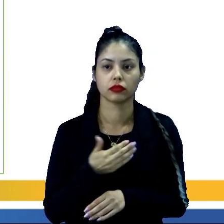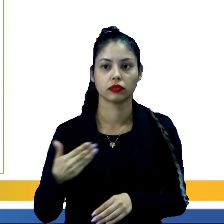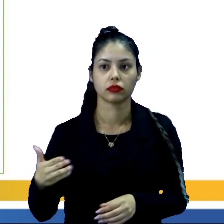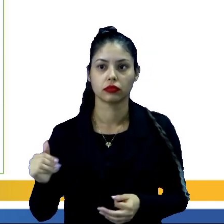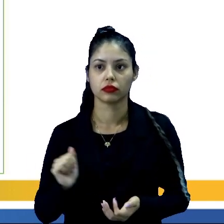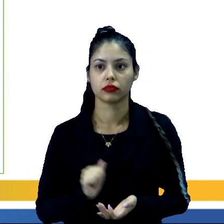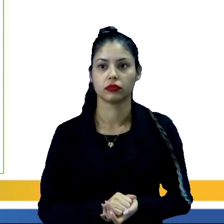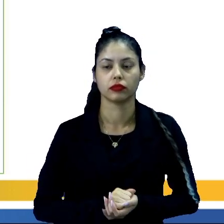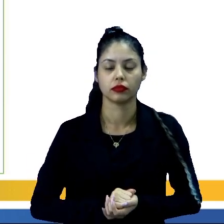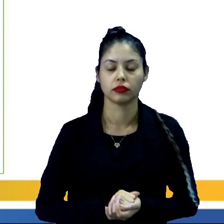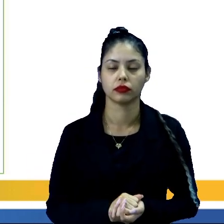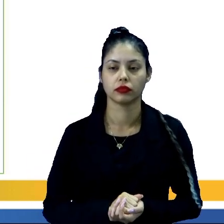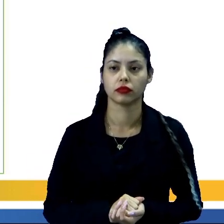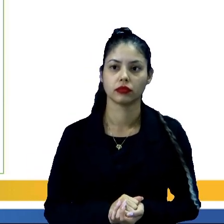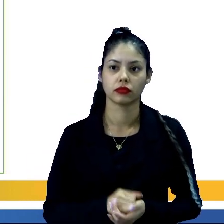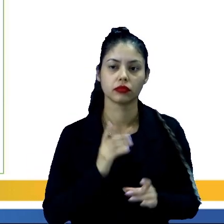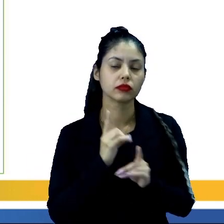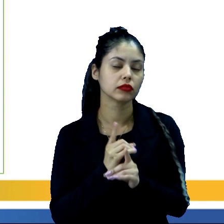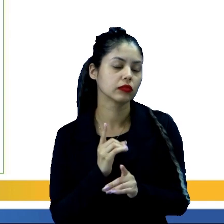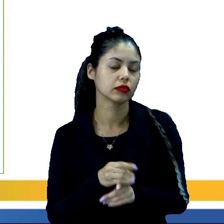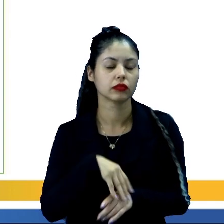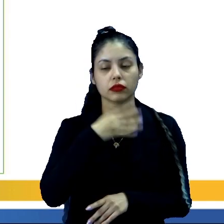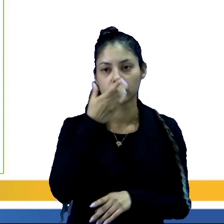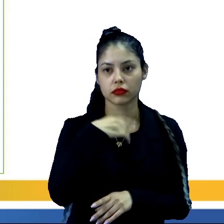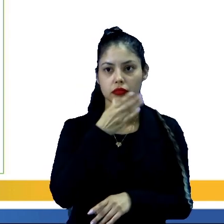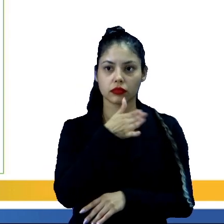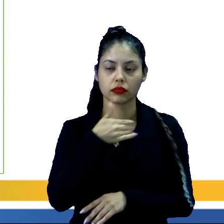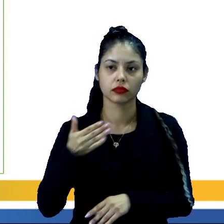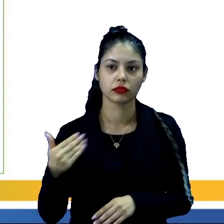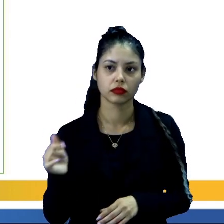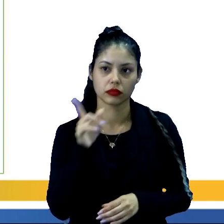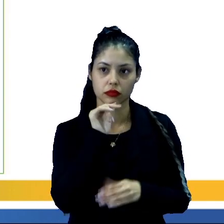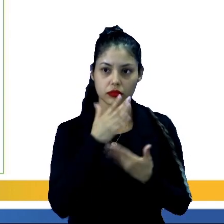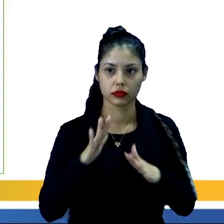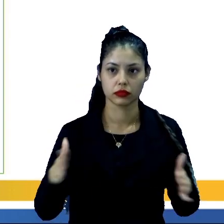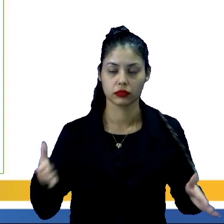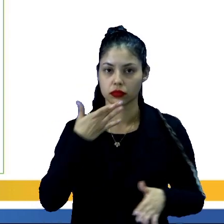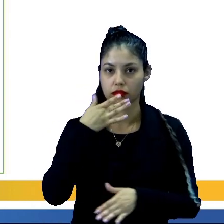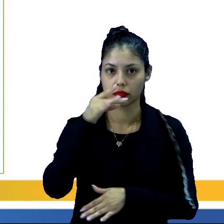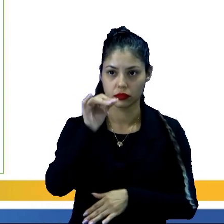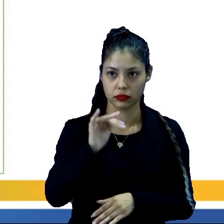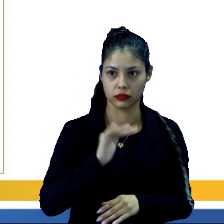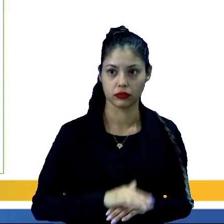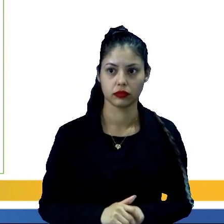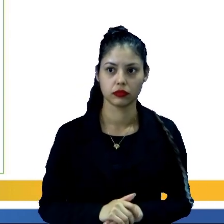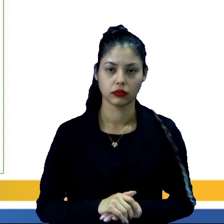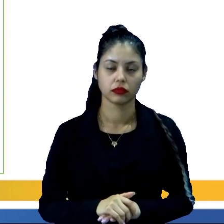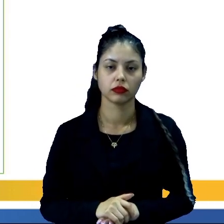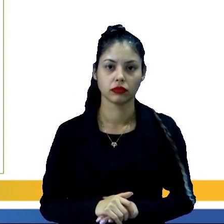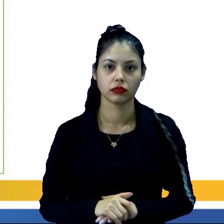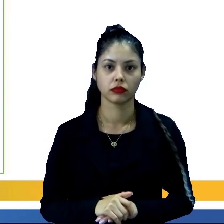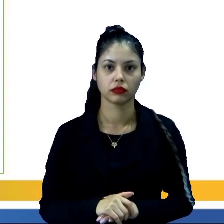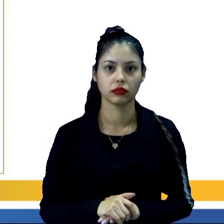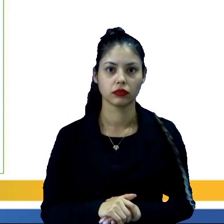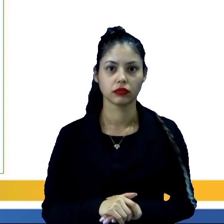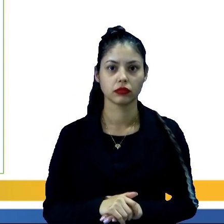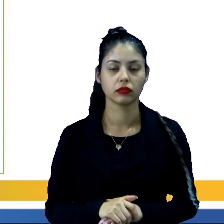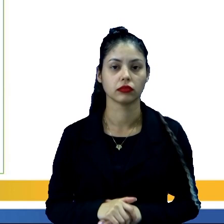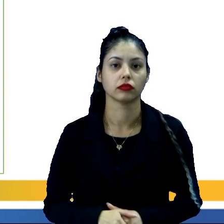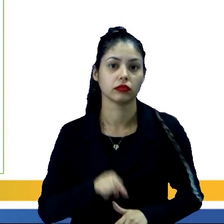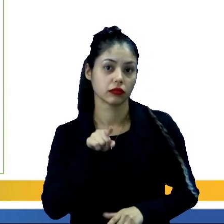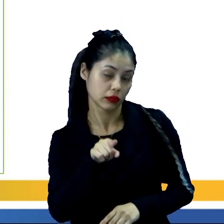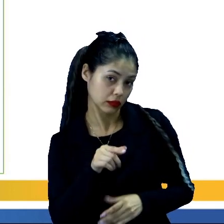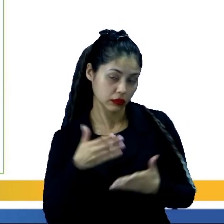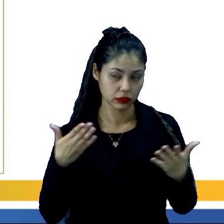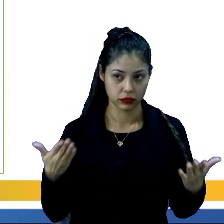aquele bócio, né? E o iodo, ele é encontrado em peixes, frutos do mar e o sal iodado. Então,